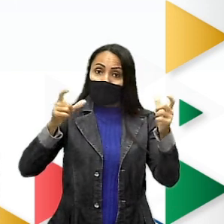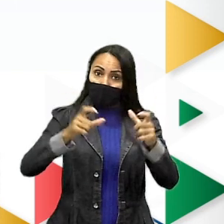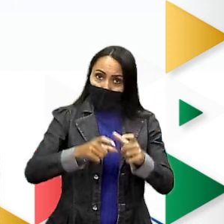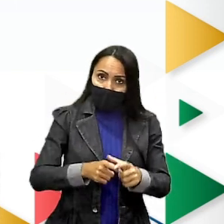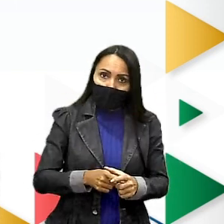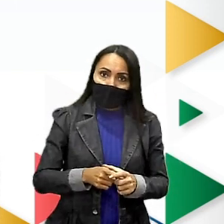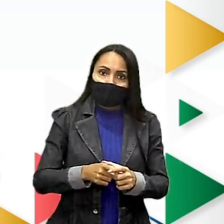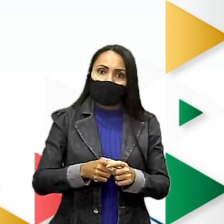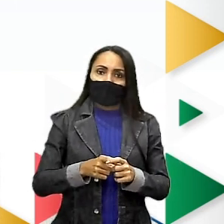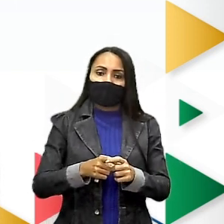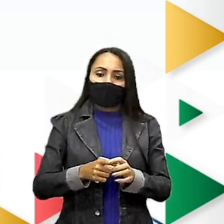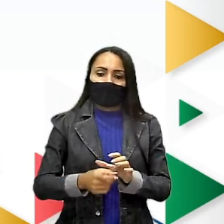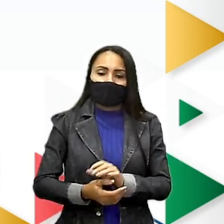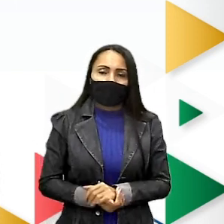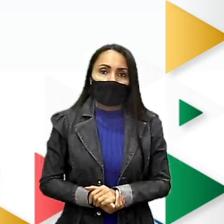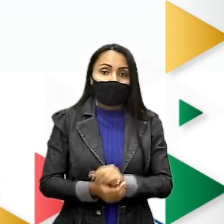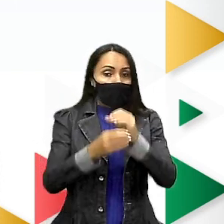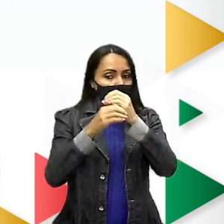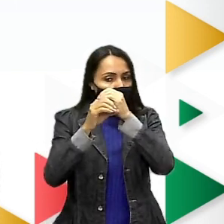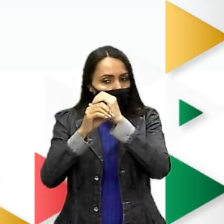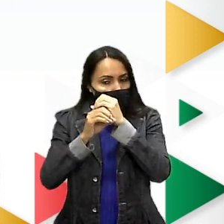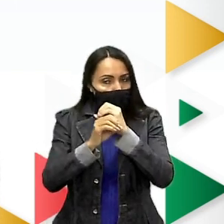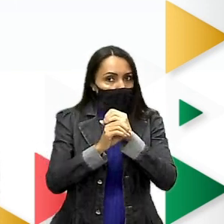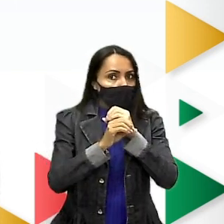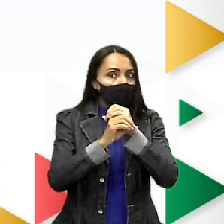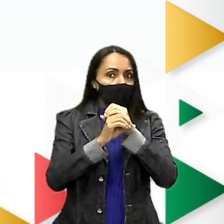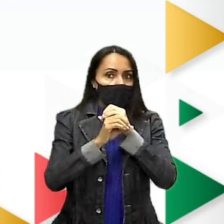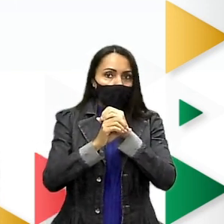tá? Microscópico. Se o expoente fosse positivo,